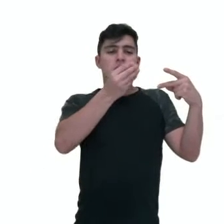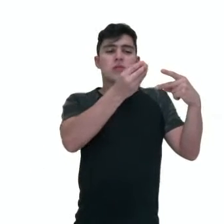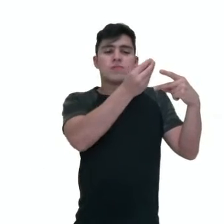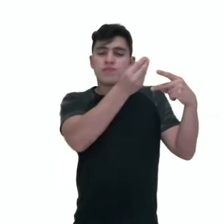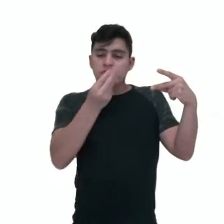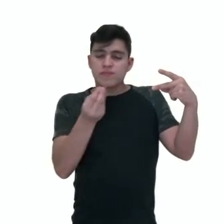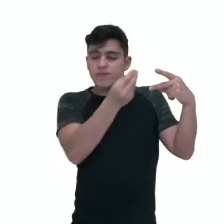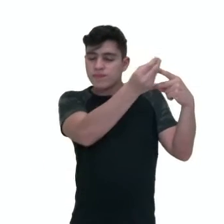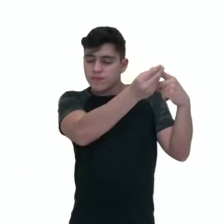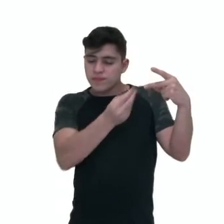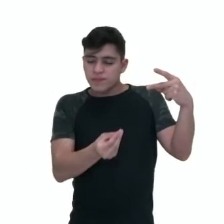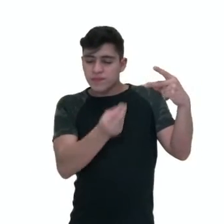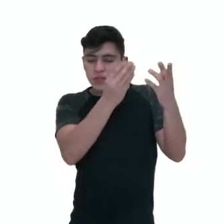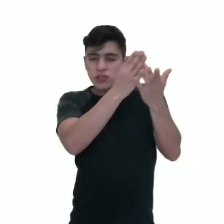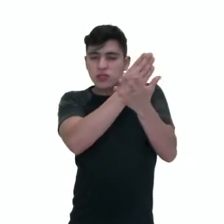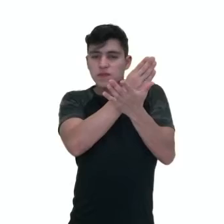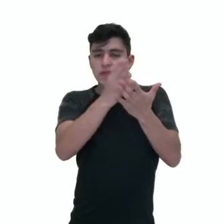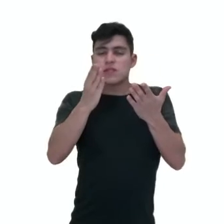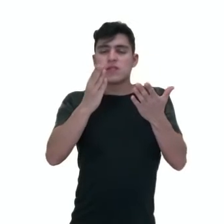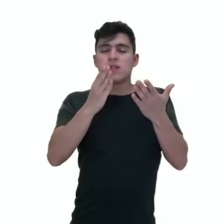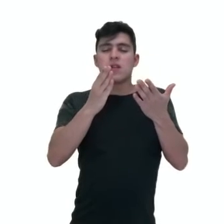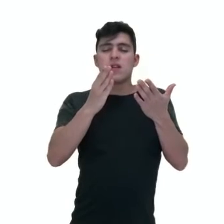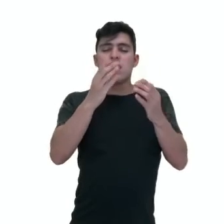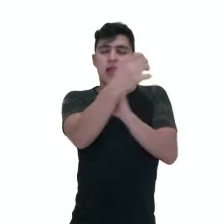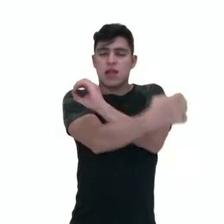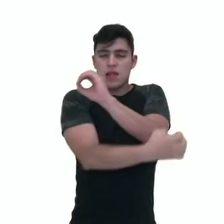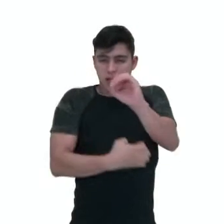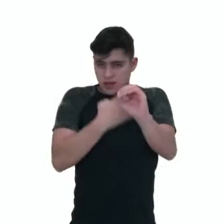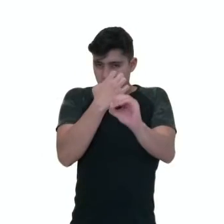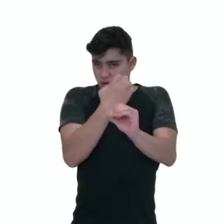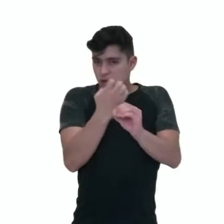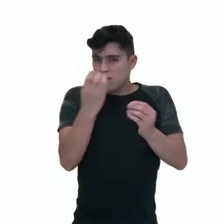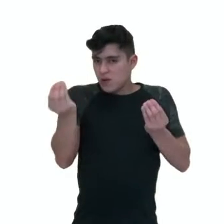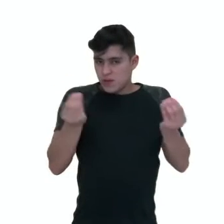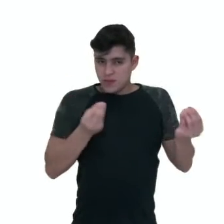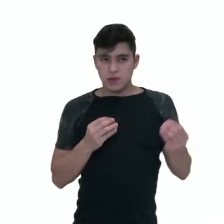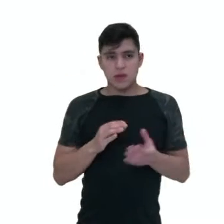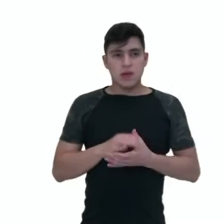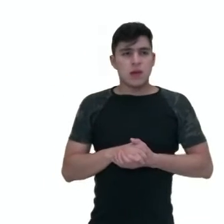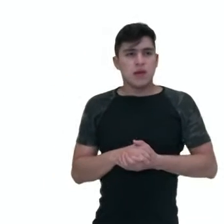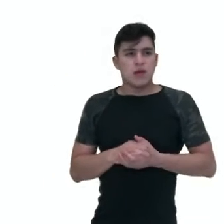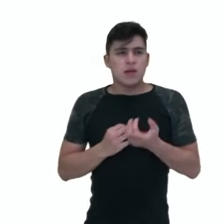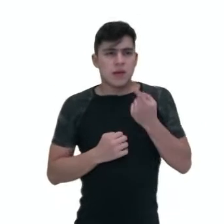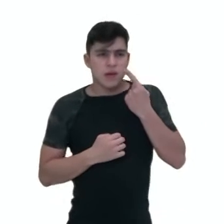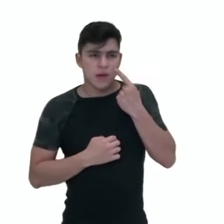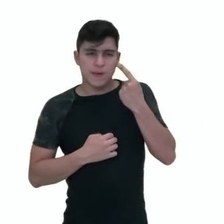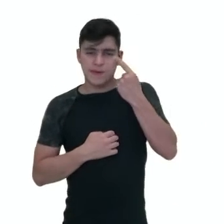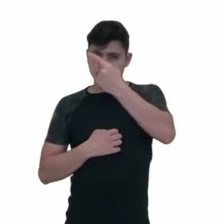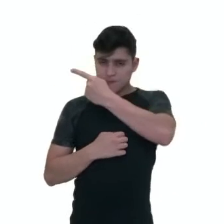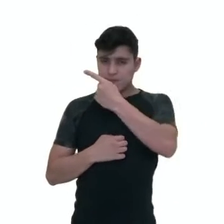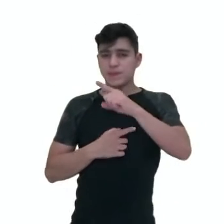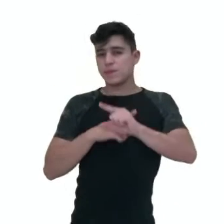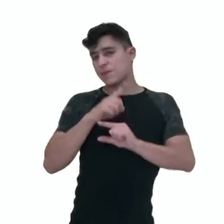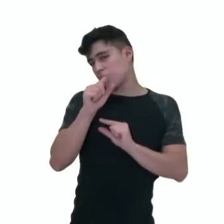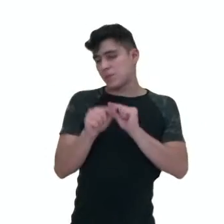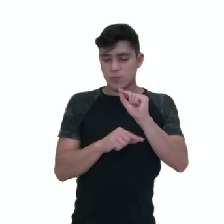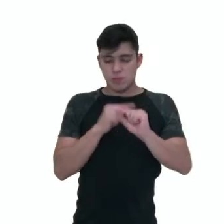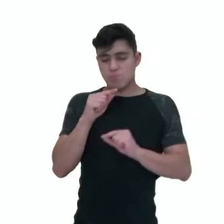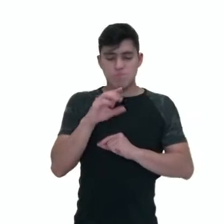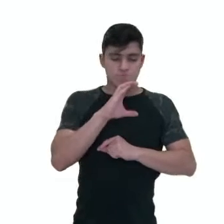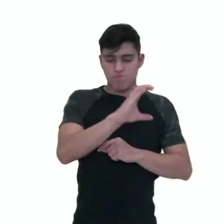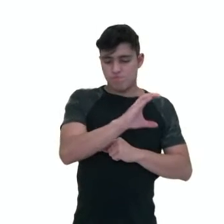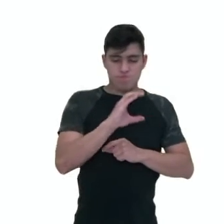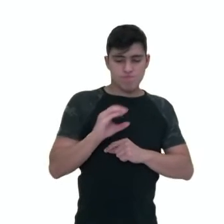anotem aí, peguem os seus cadernos e acompanhem aqui, pessoal. Então nós vamos fazer a distribuição do